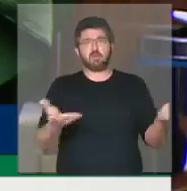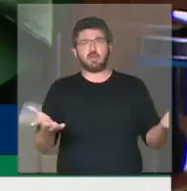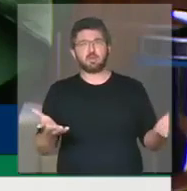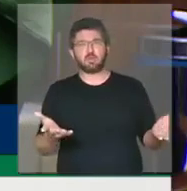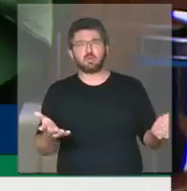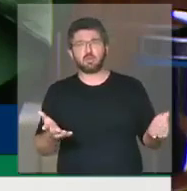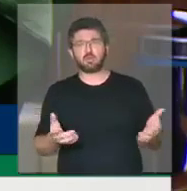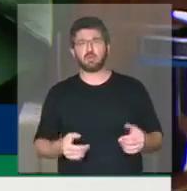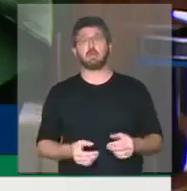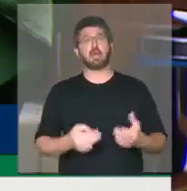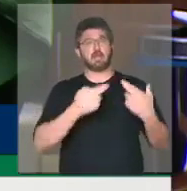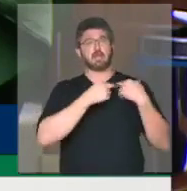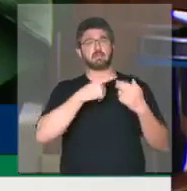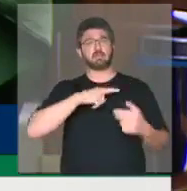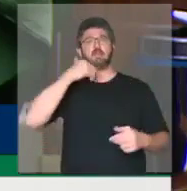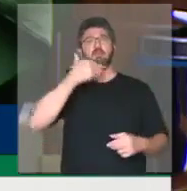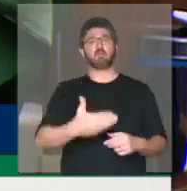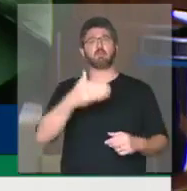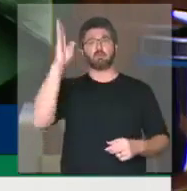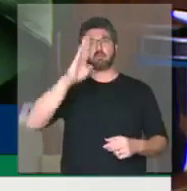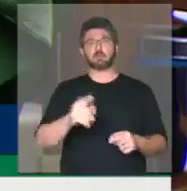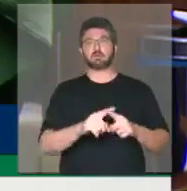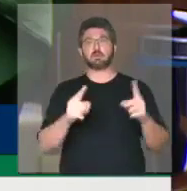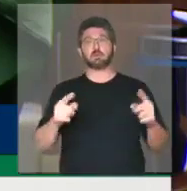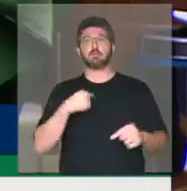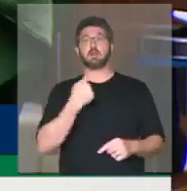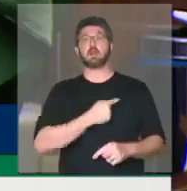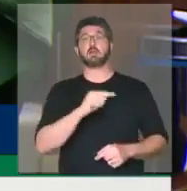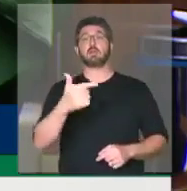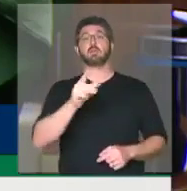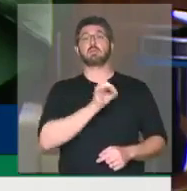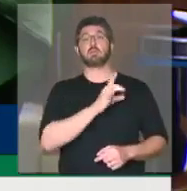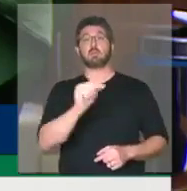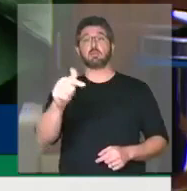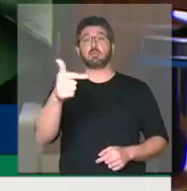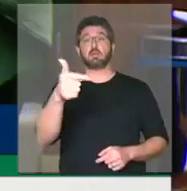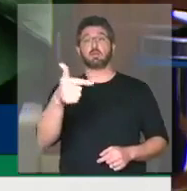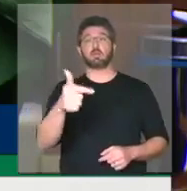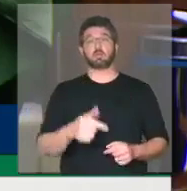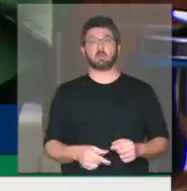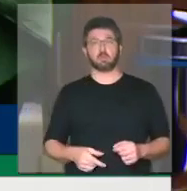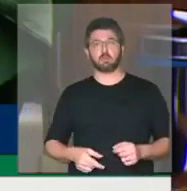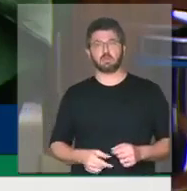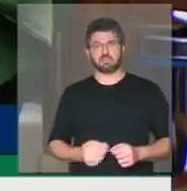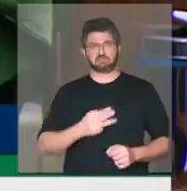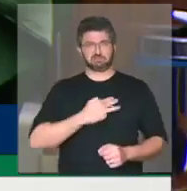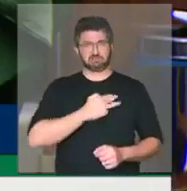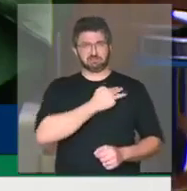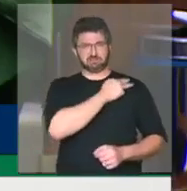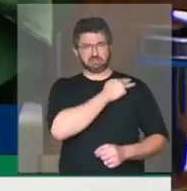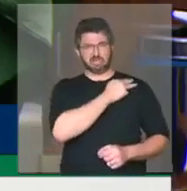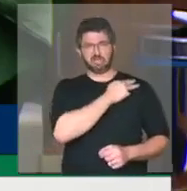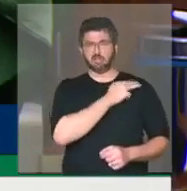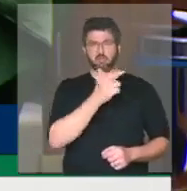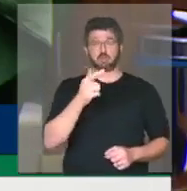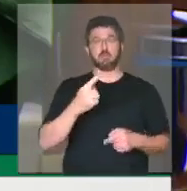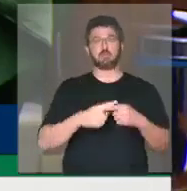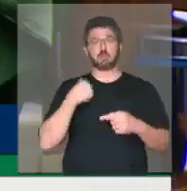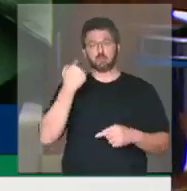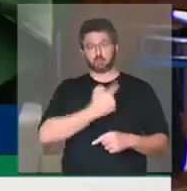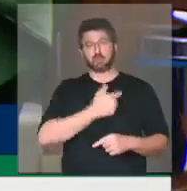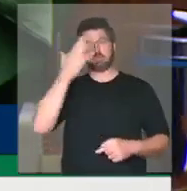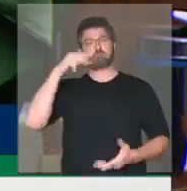por responsabilidade com o Brasil, mas não temos nenhum temor de nenhum general, porque